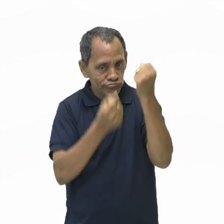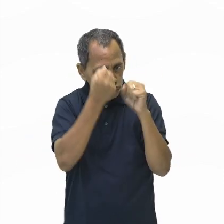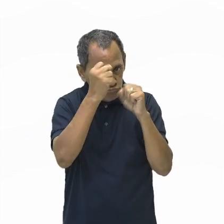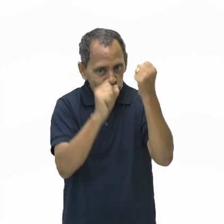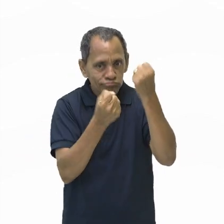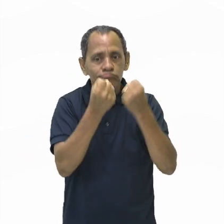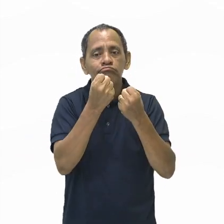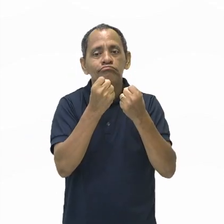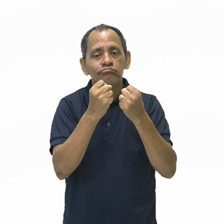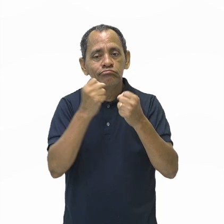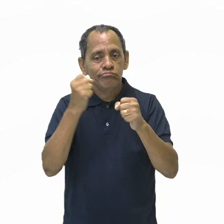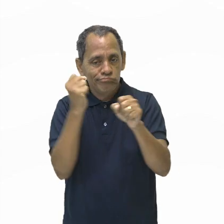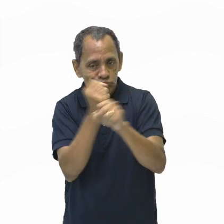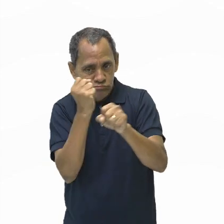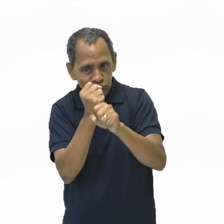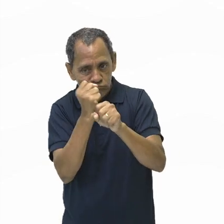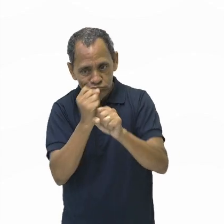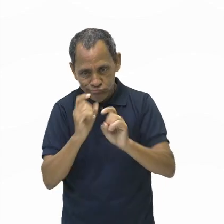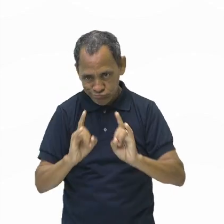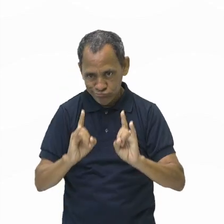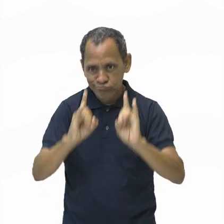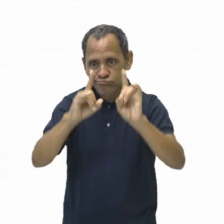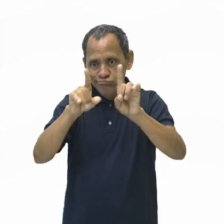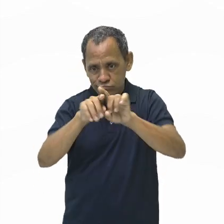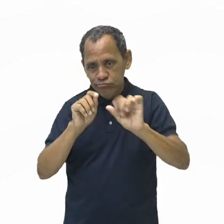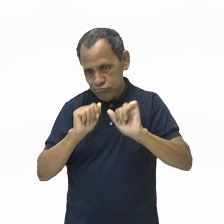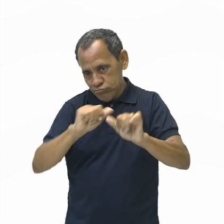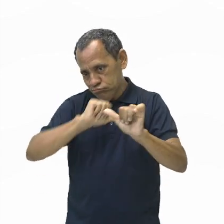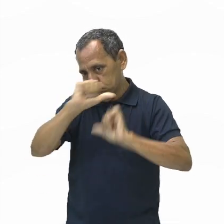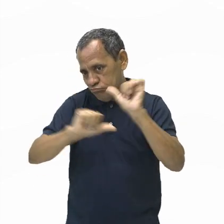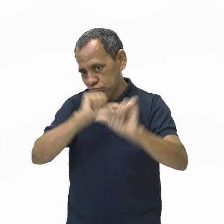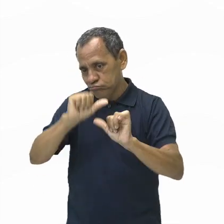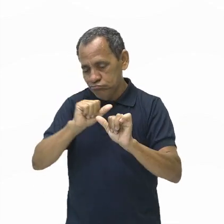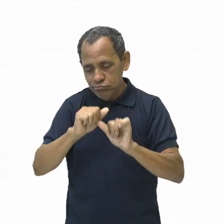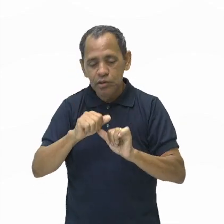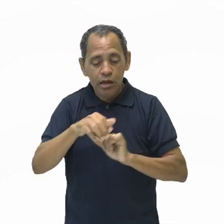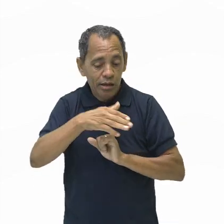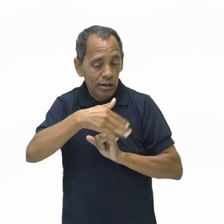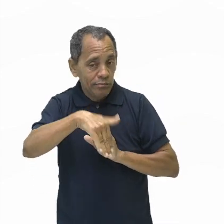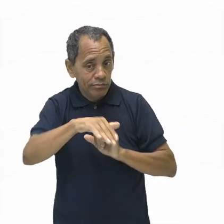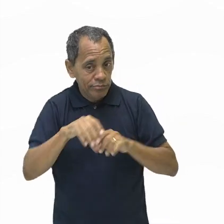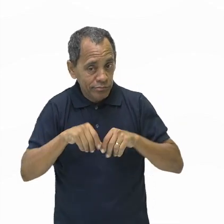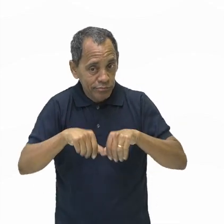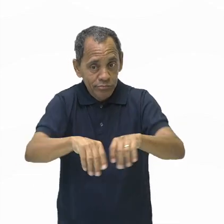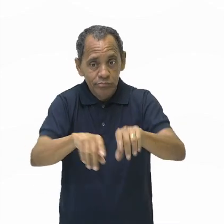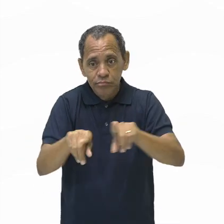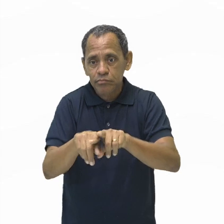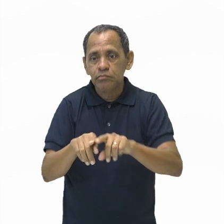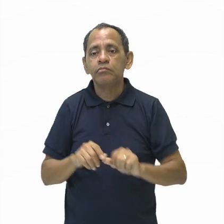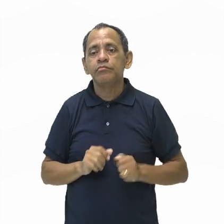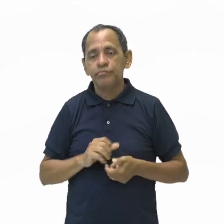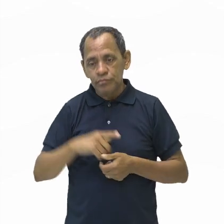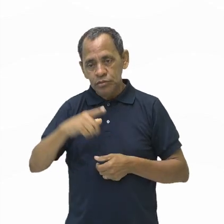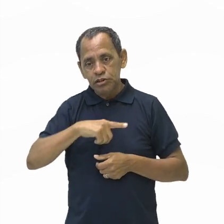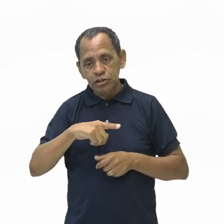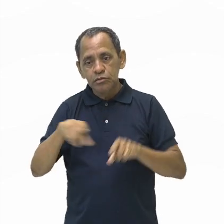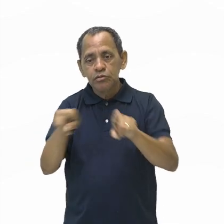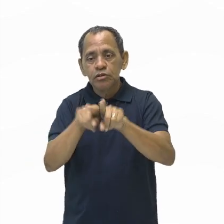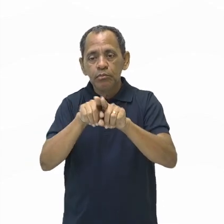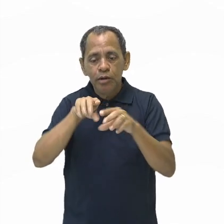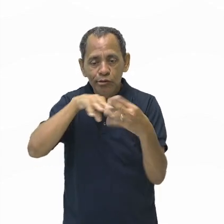industrial, construção civil, que podem alterar a estrutura do solo. Nós também temos plásticos